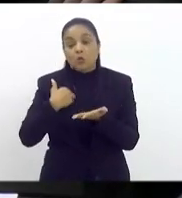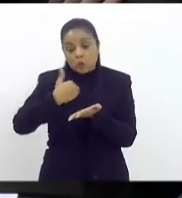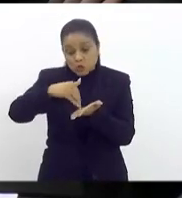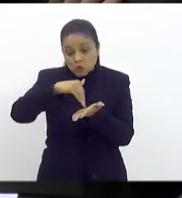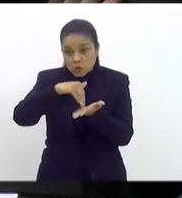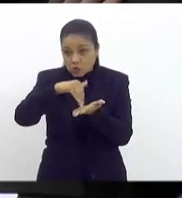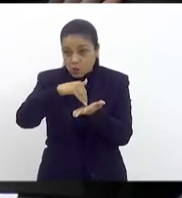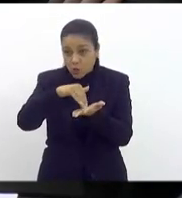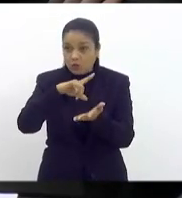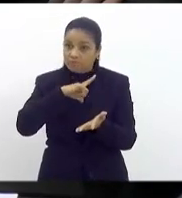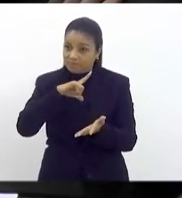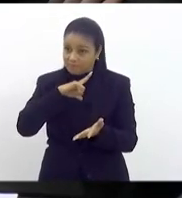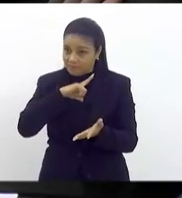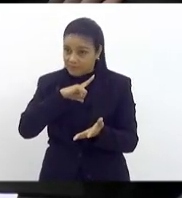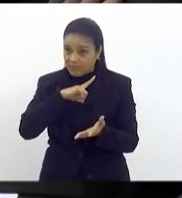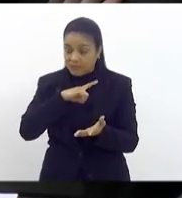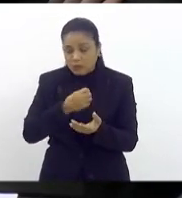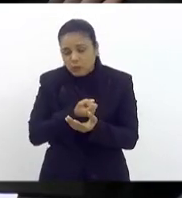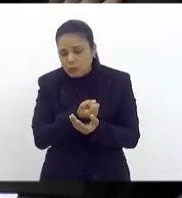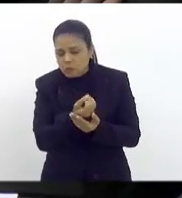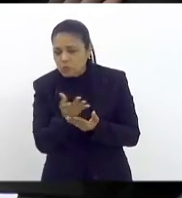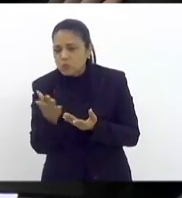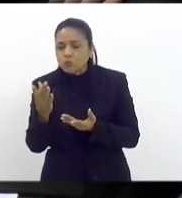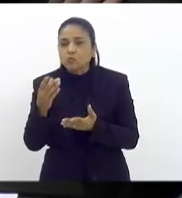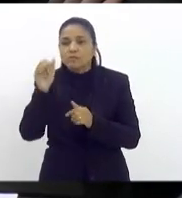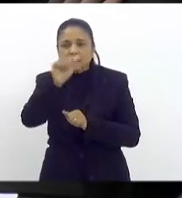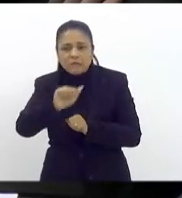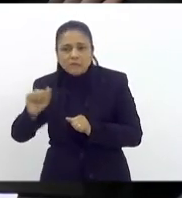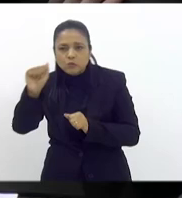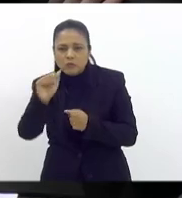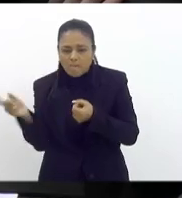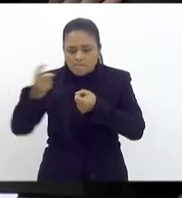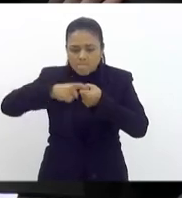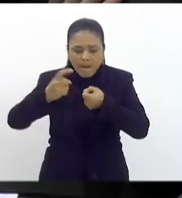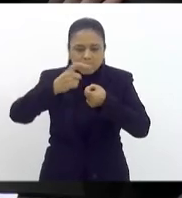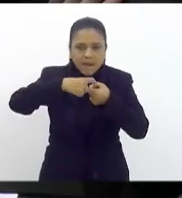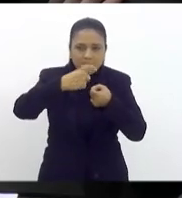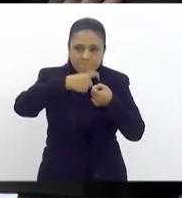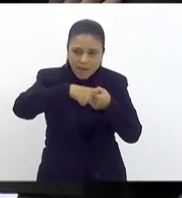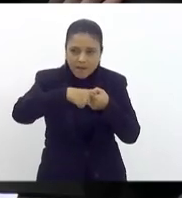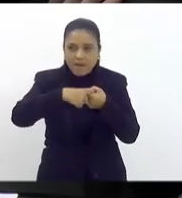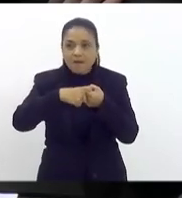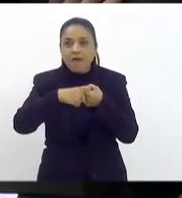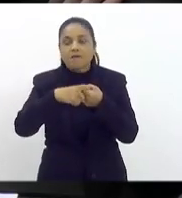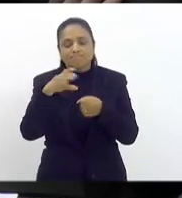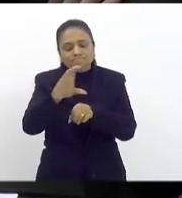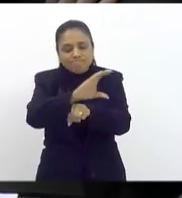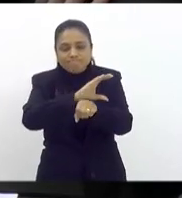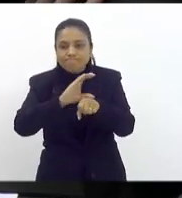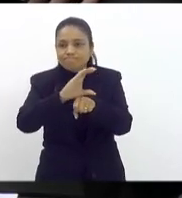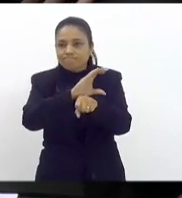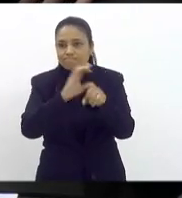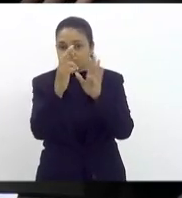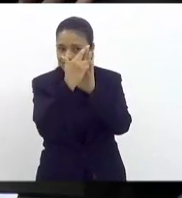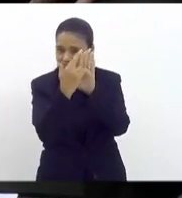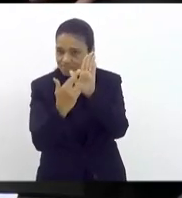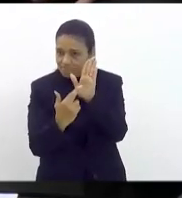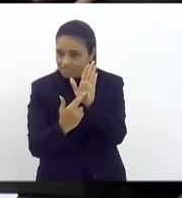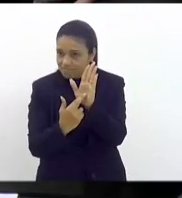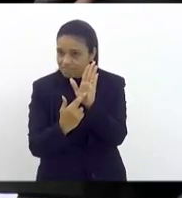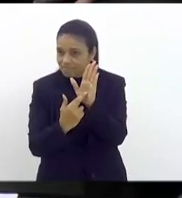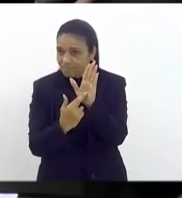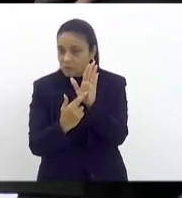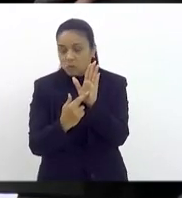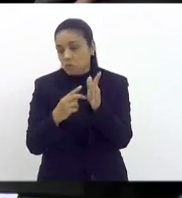um certo número de associações em respeito ao princípio constitucional de que ninguém